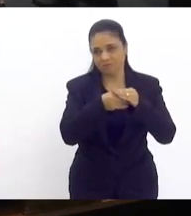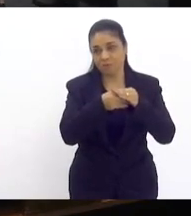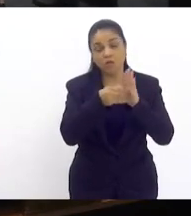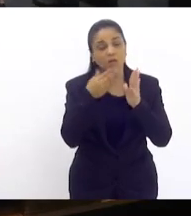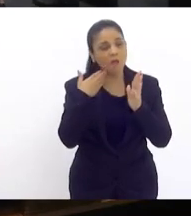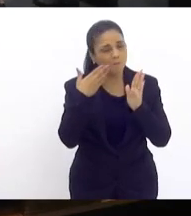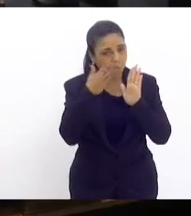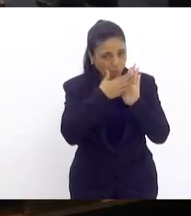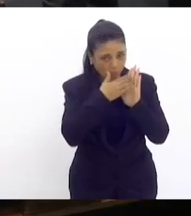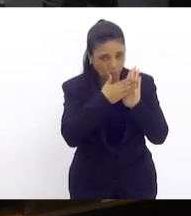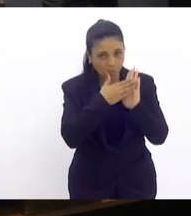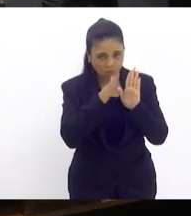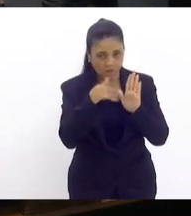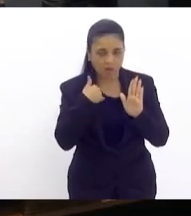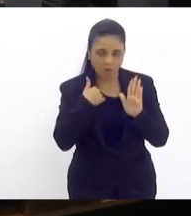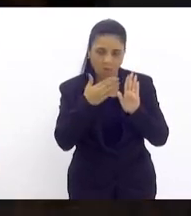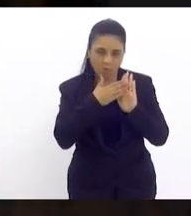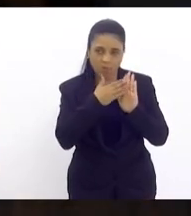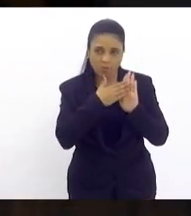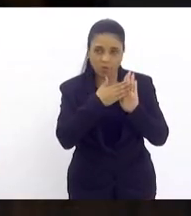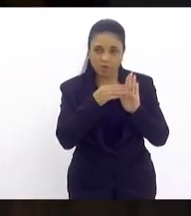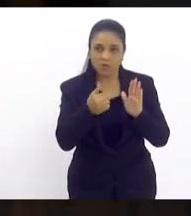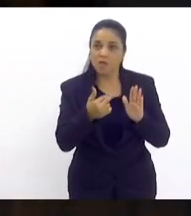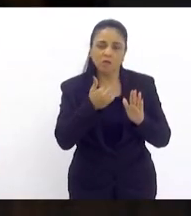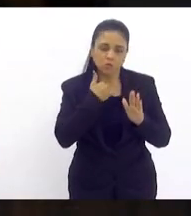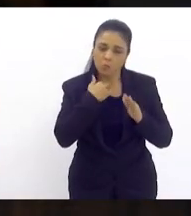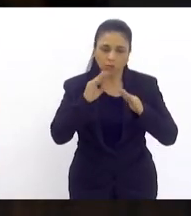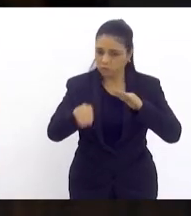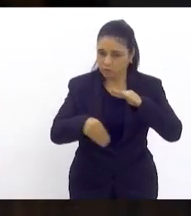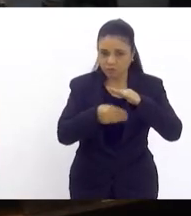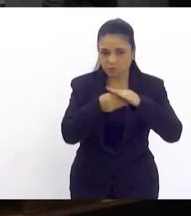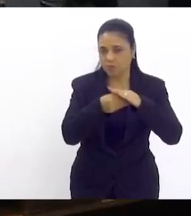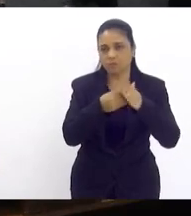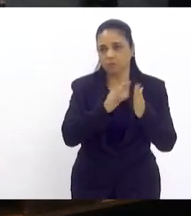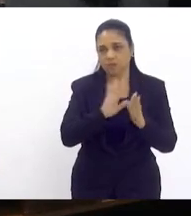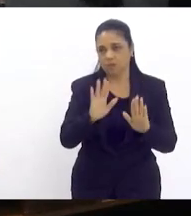propor para não ele não pode receber mais emenda